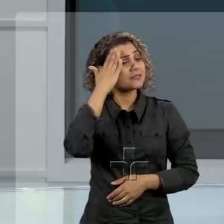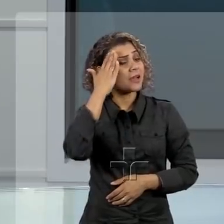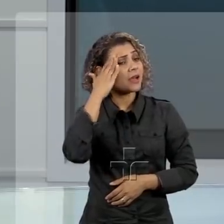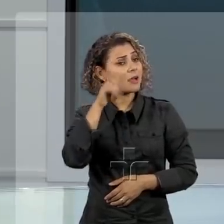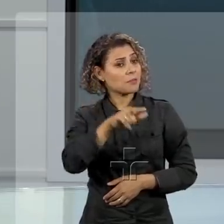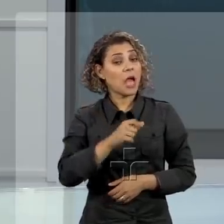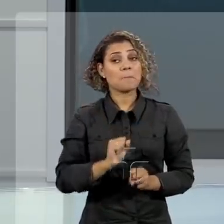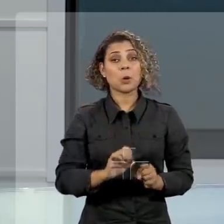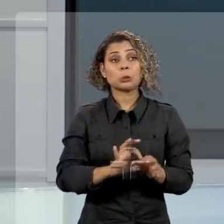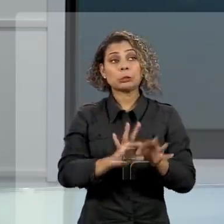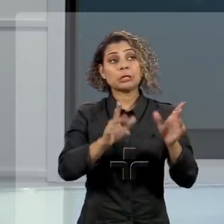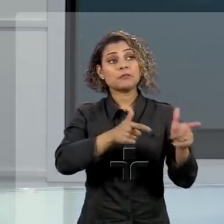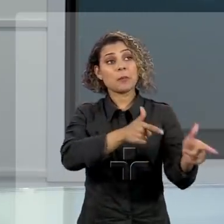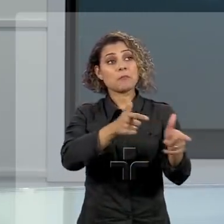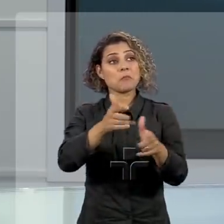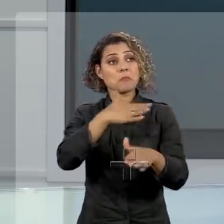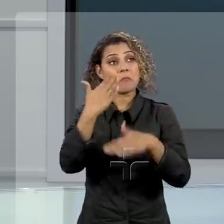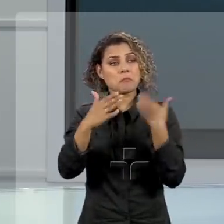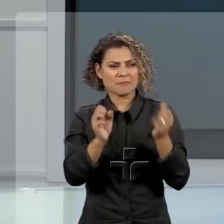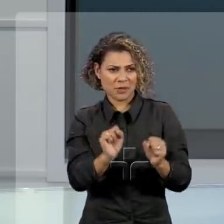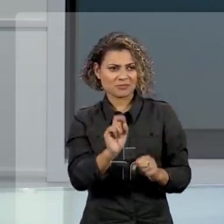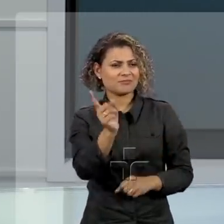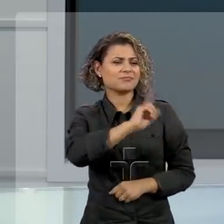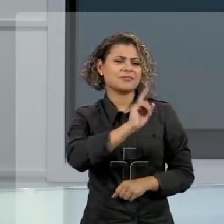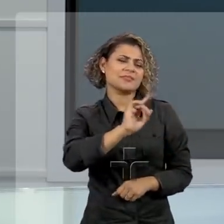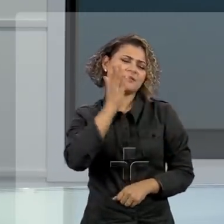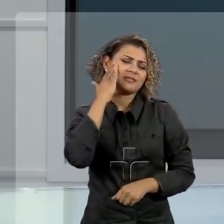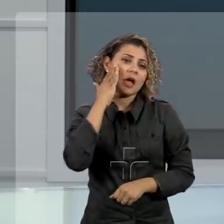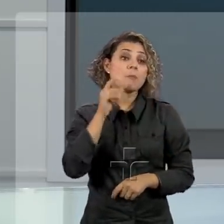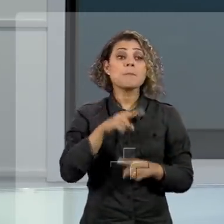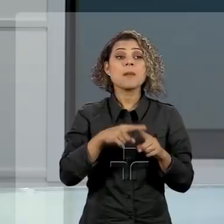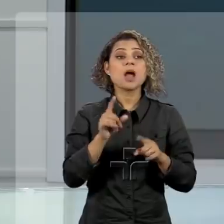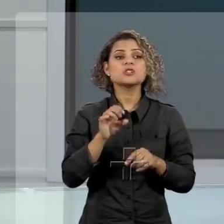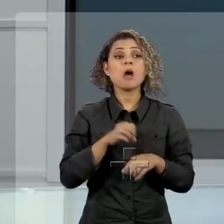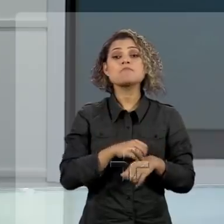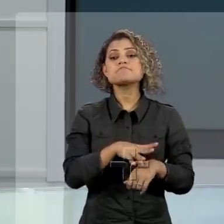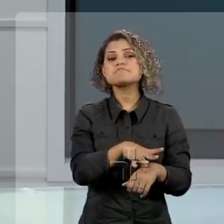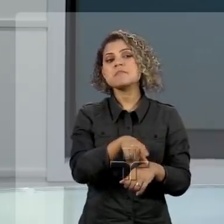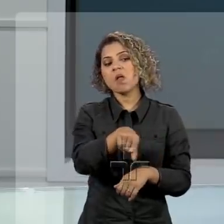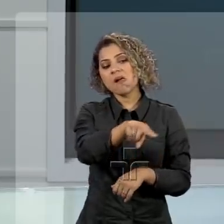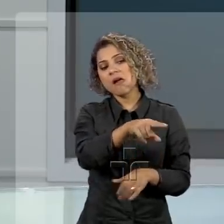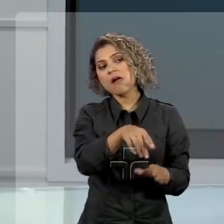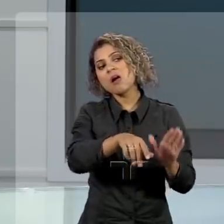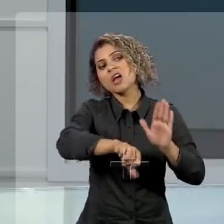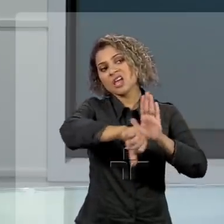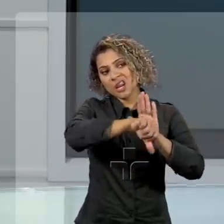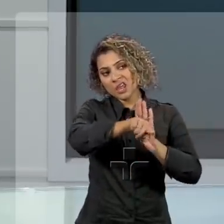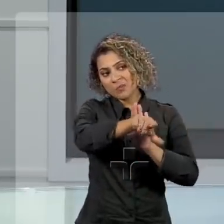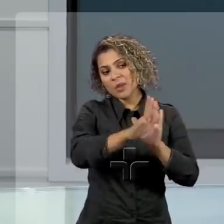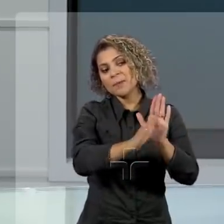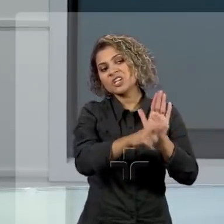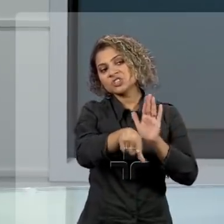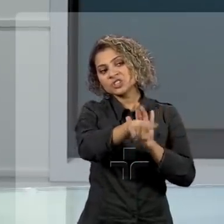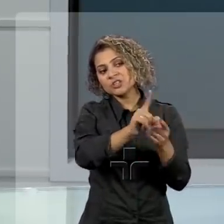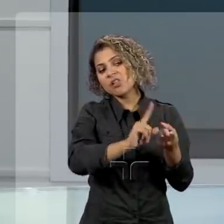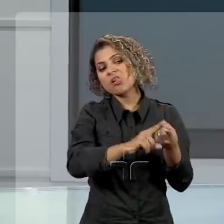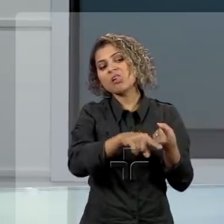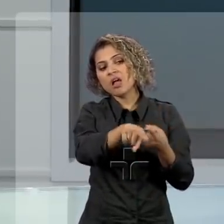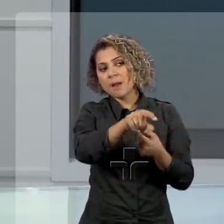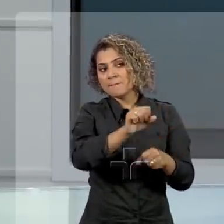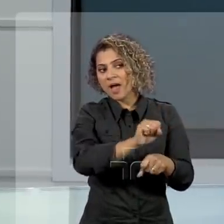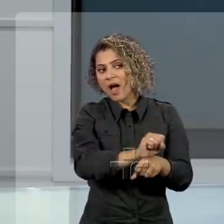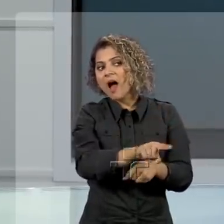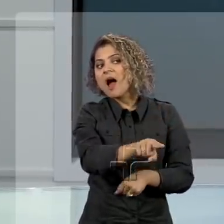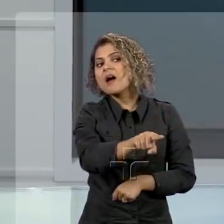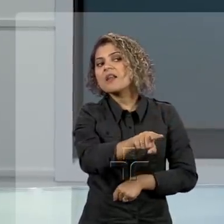gatilho aí, mira na cabeça, não é assim. Mas a mensagem já é para o bandido, olha, vamos parar, vamos pensar 2 vezes, aí